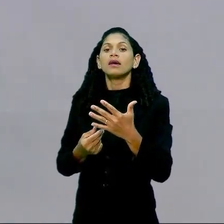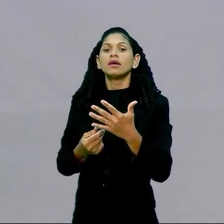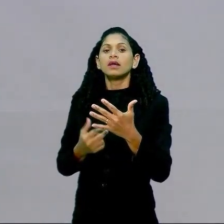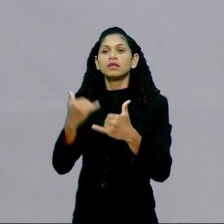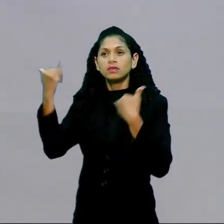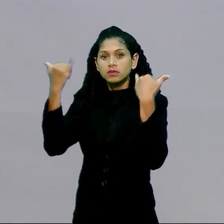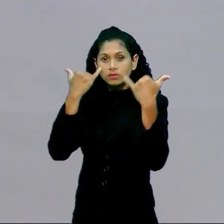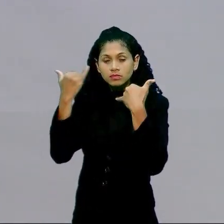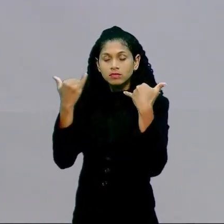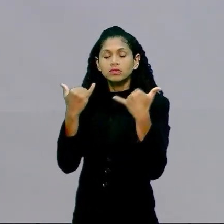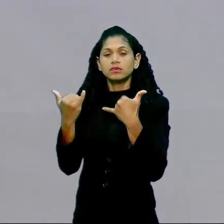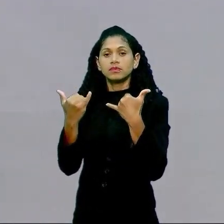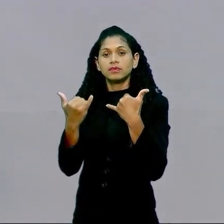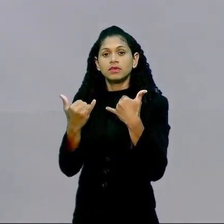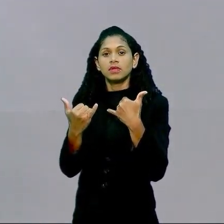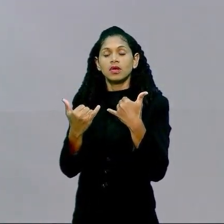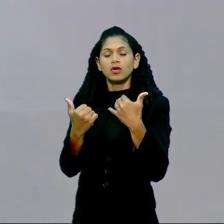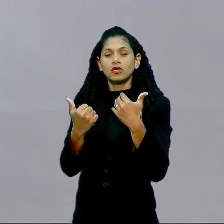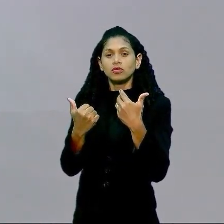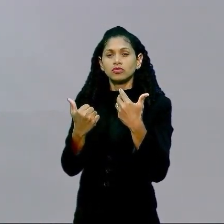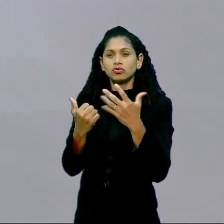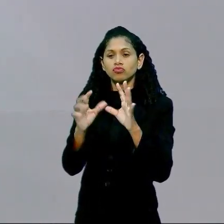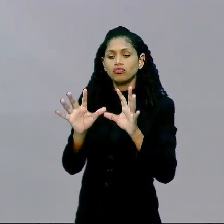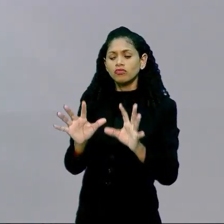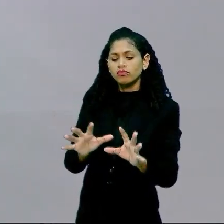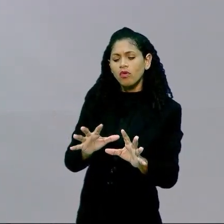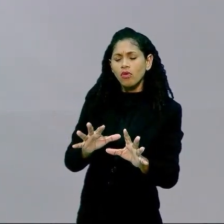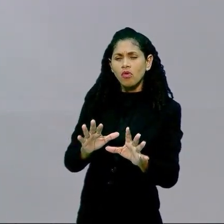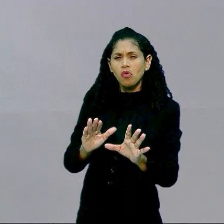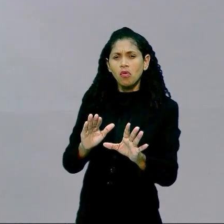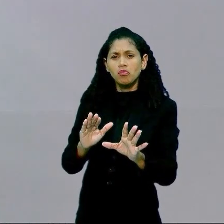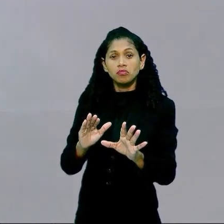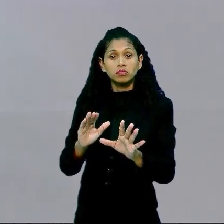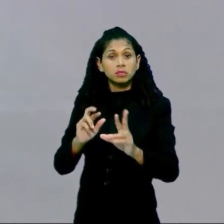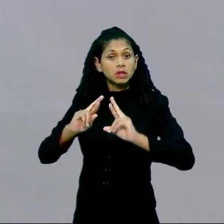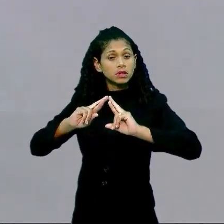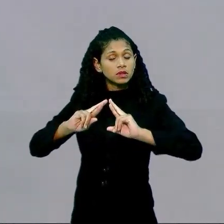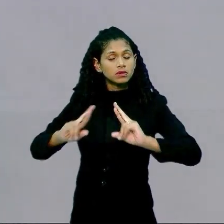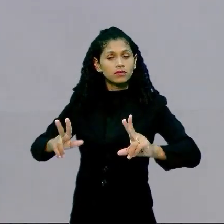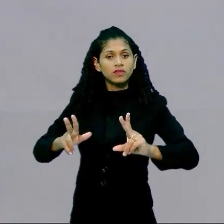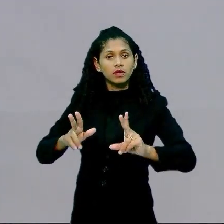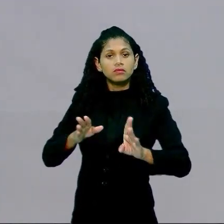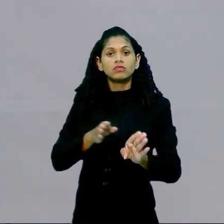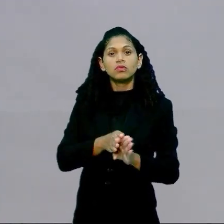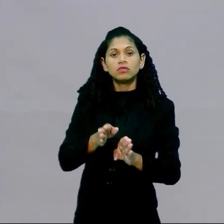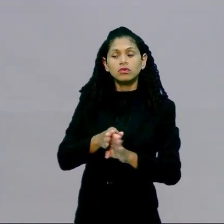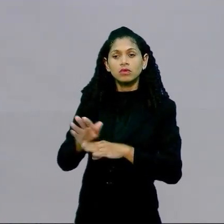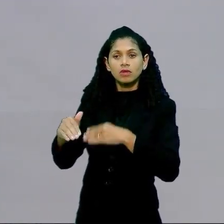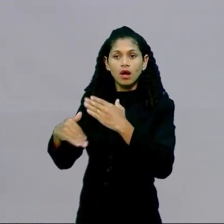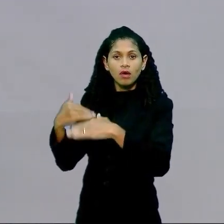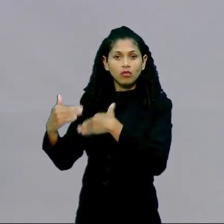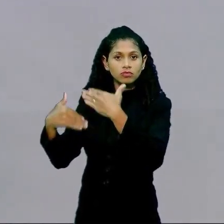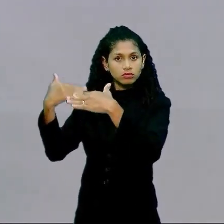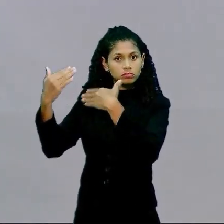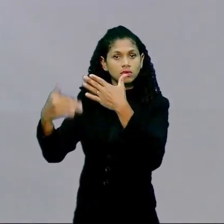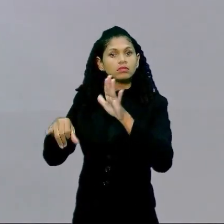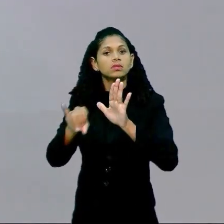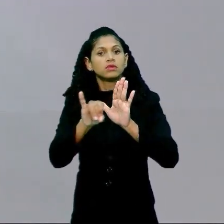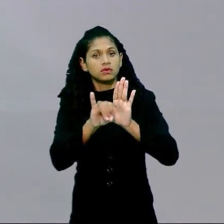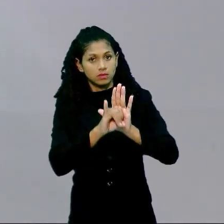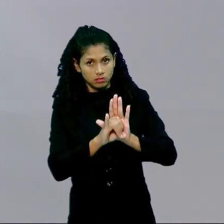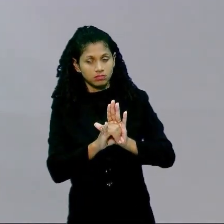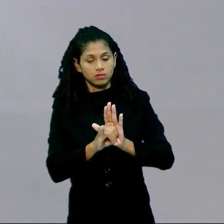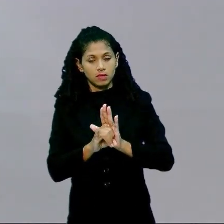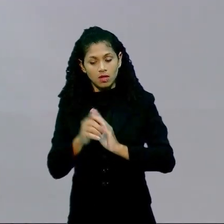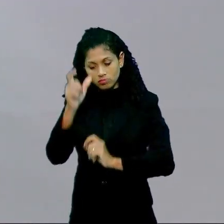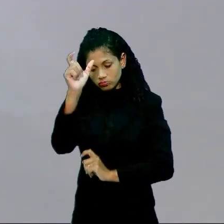de forma descontraída, ela está ali direcionando, orientando a construção de uma identidade, a